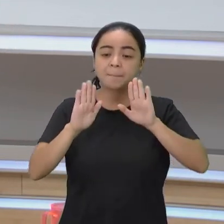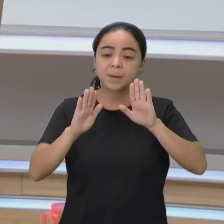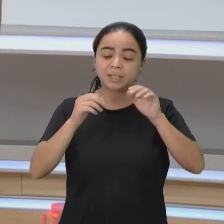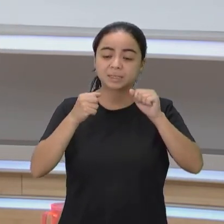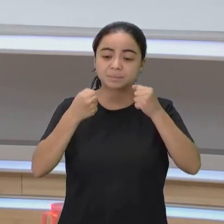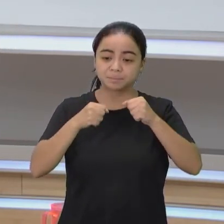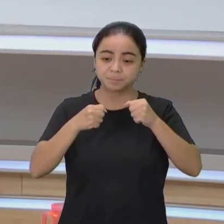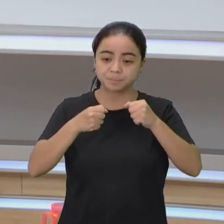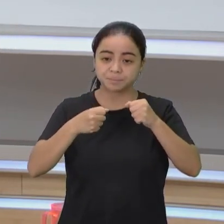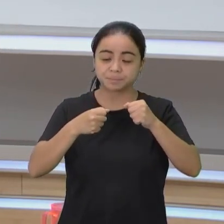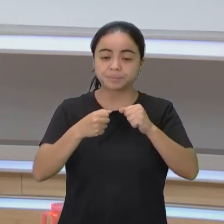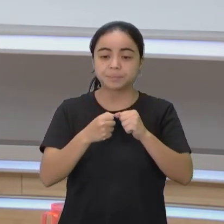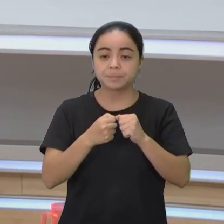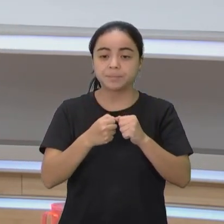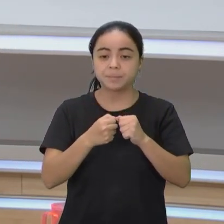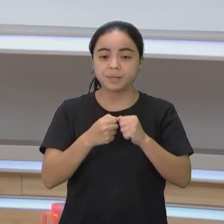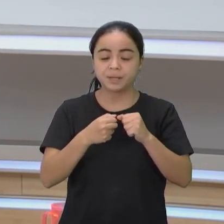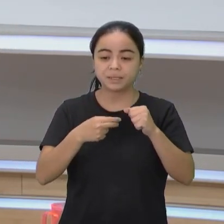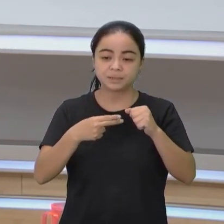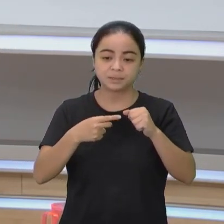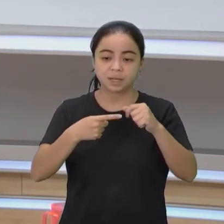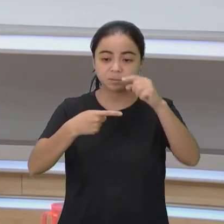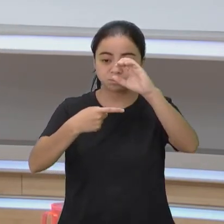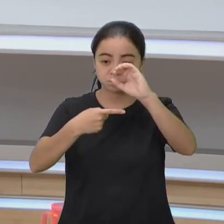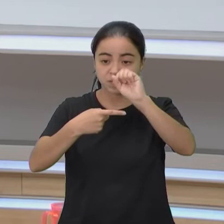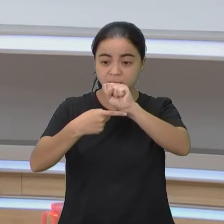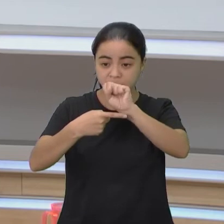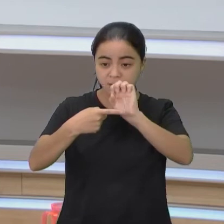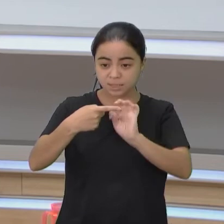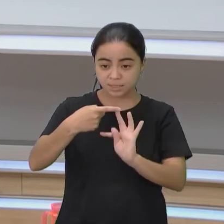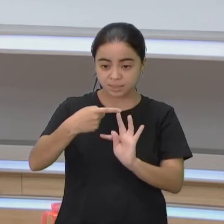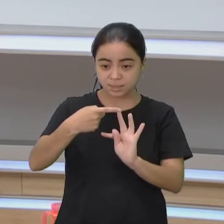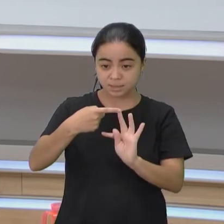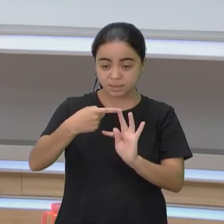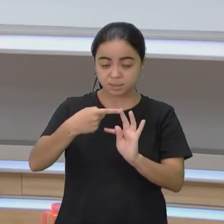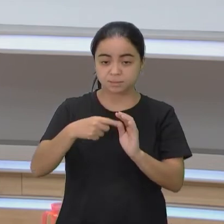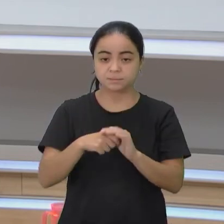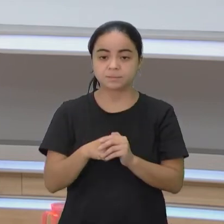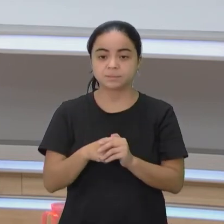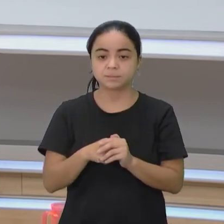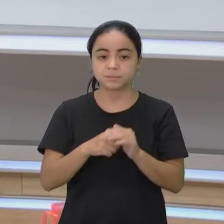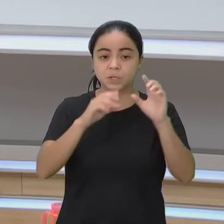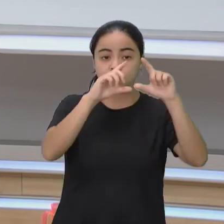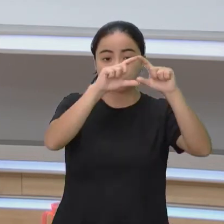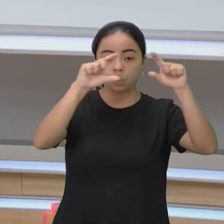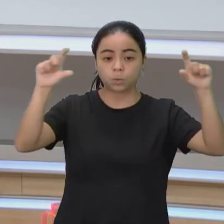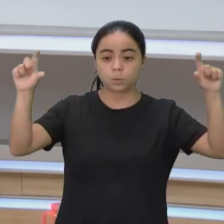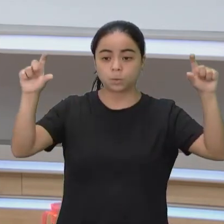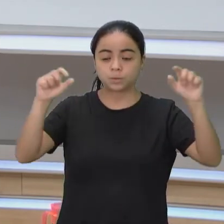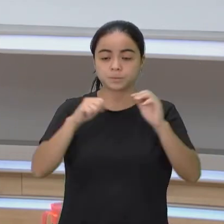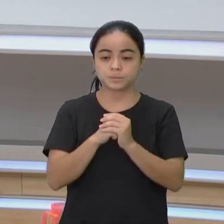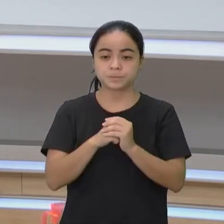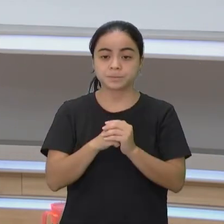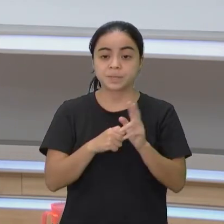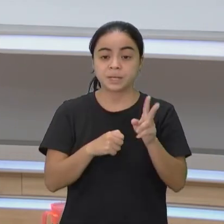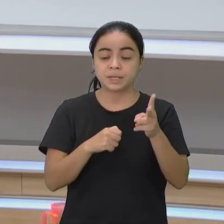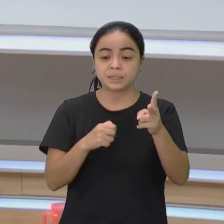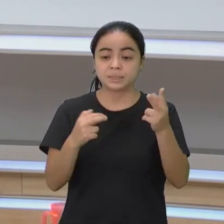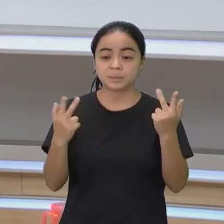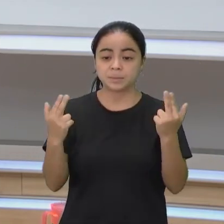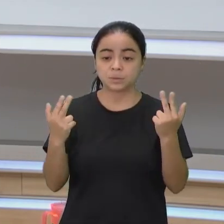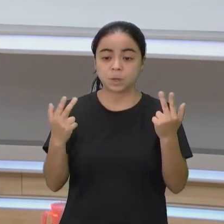você escolha as mesmas distâncias e o mesmo tempo ali na tabela, né? A mesma coluninha. Então, é sempre igual,